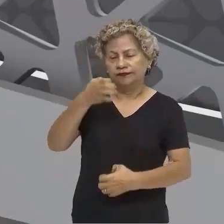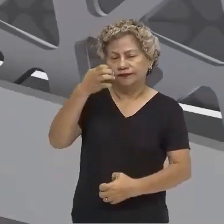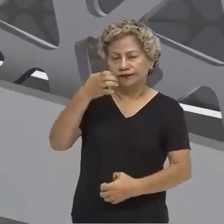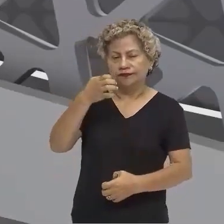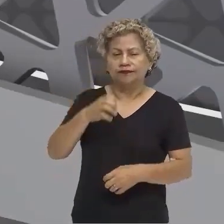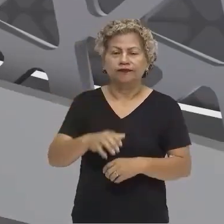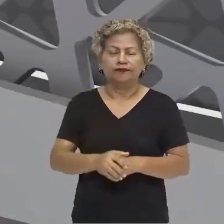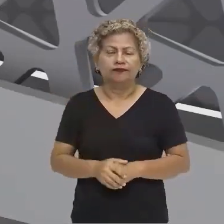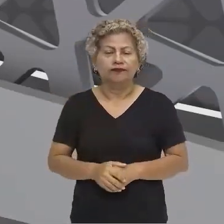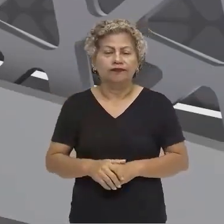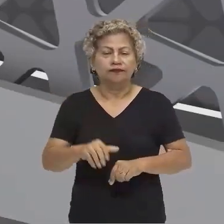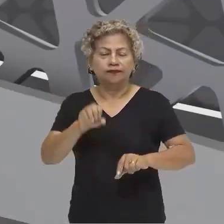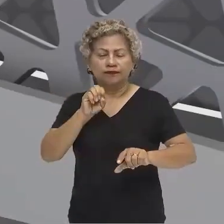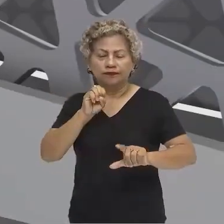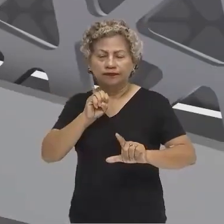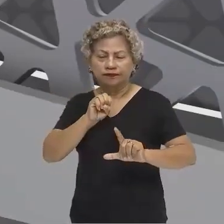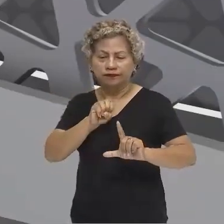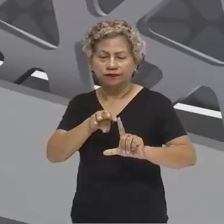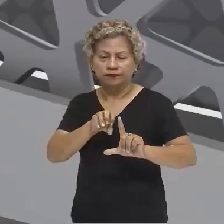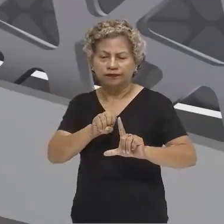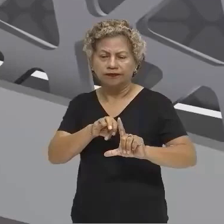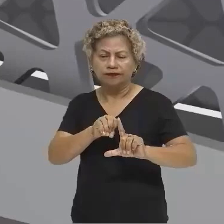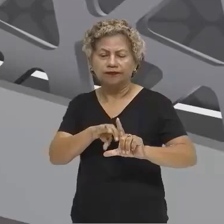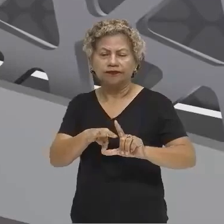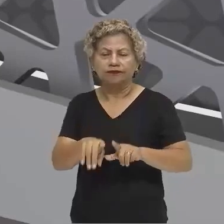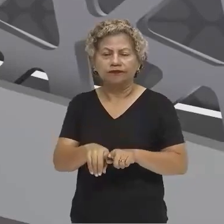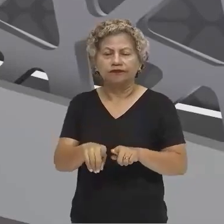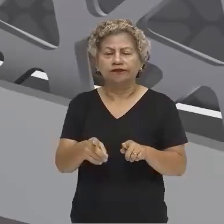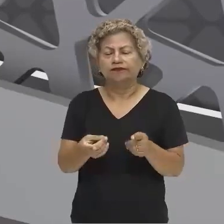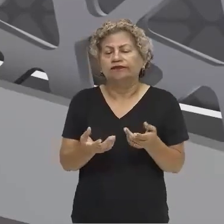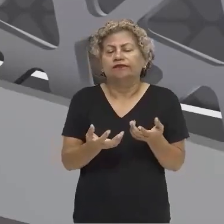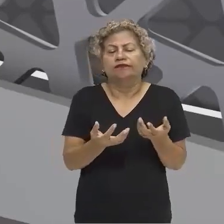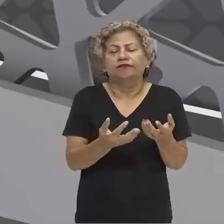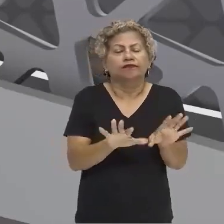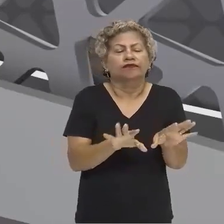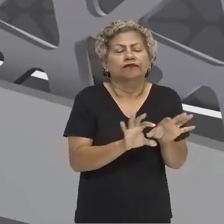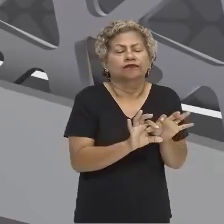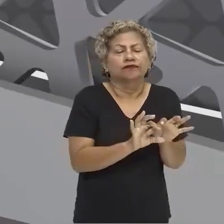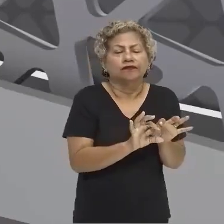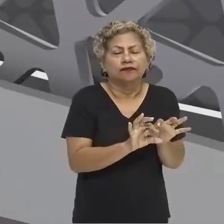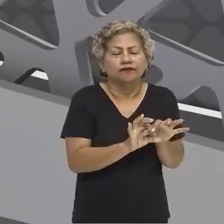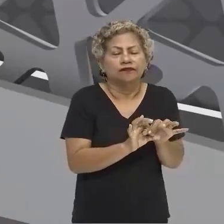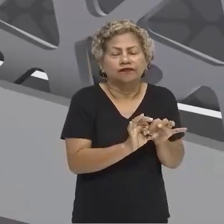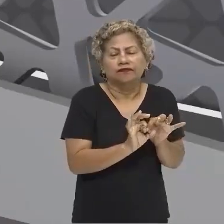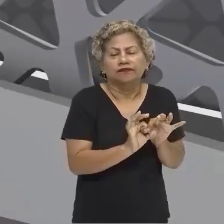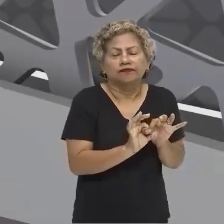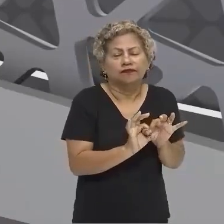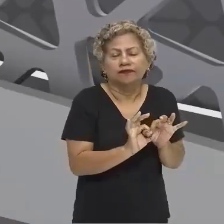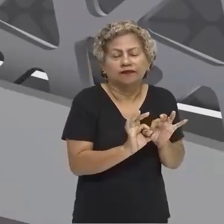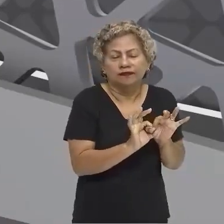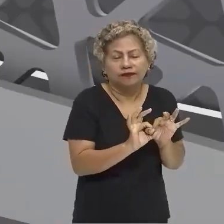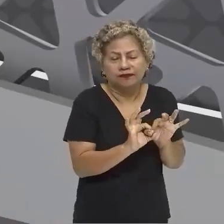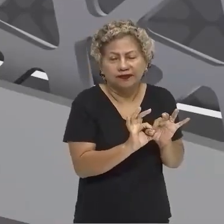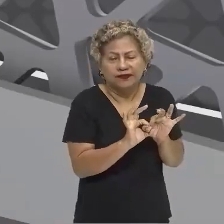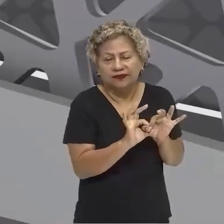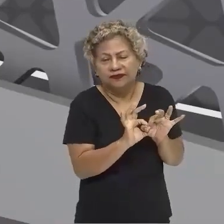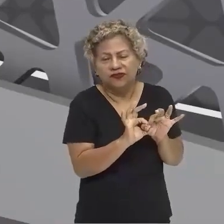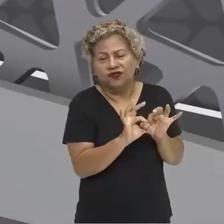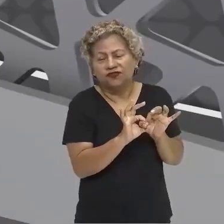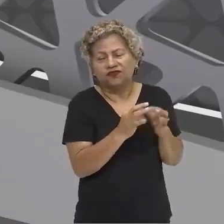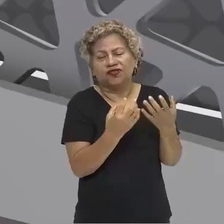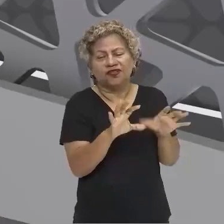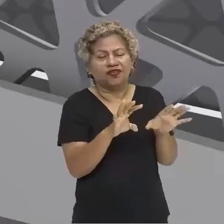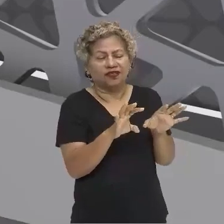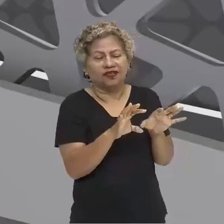de licenciatura, mas eu não quero abrir mão da minha TV, eu não quero abrir mão do meu jogo de futebol, eu não quero abrir mão